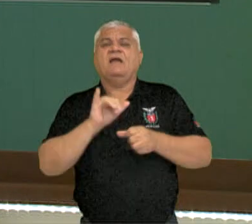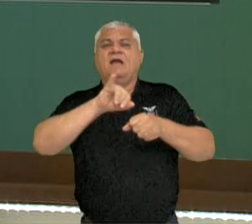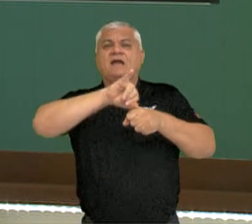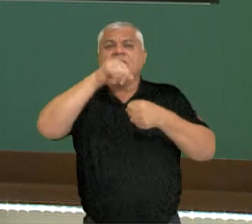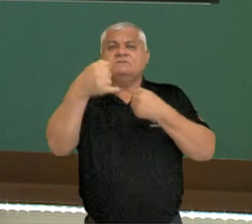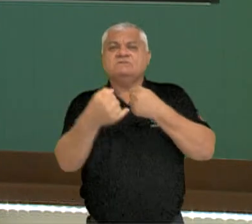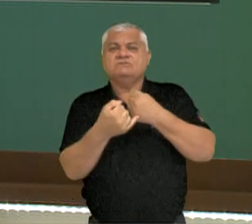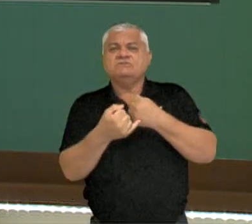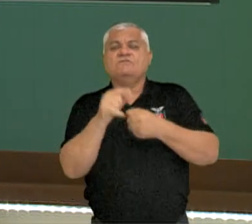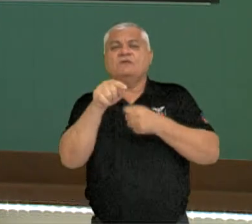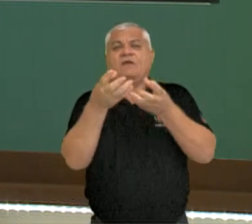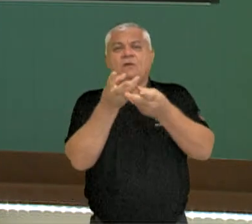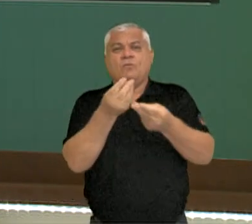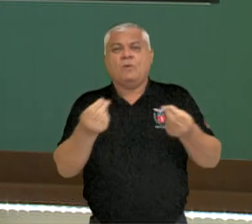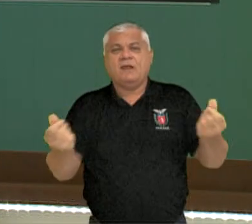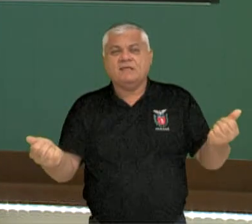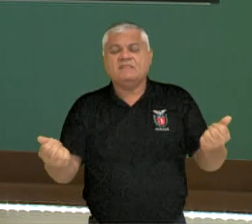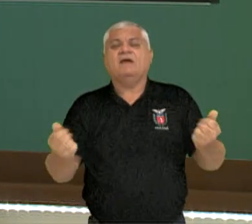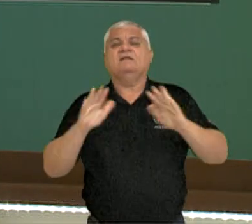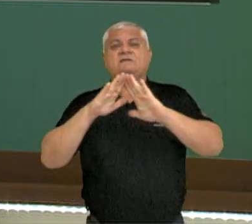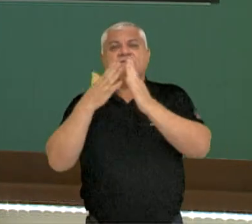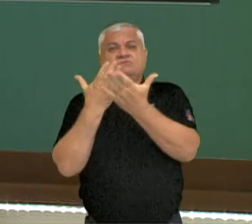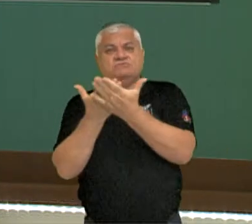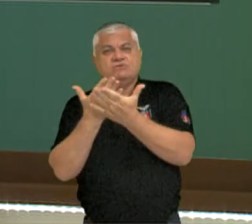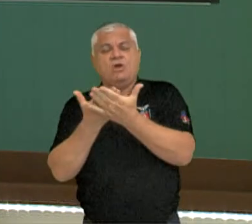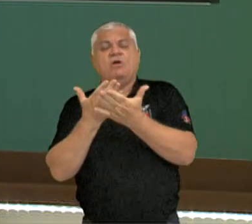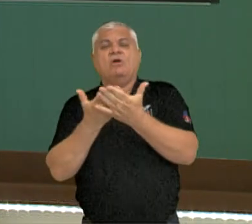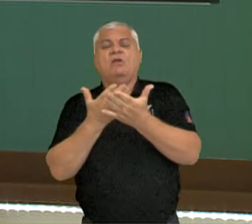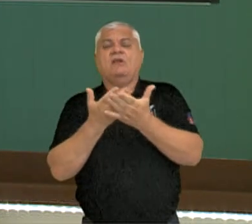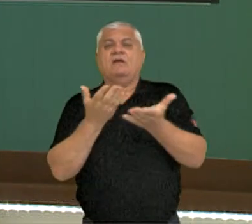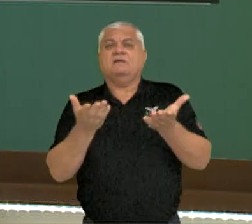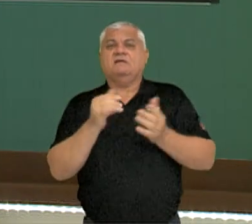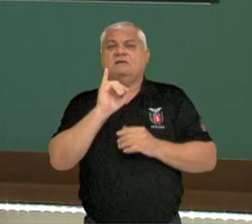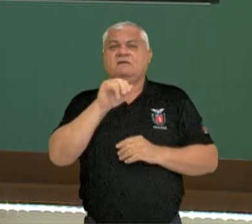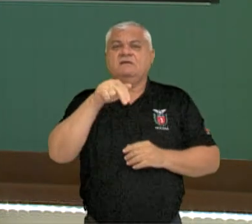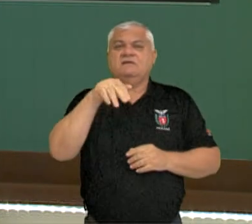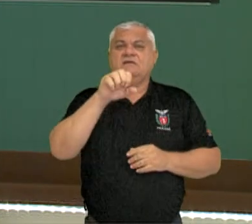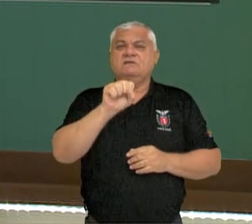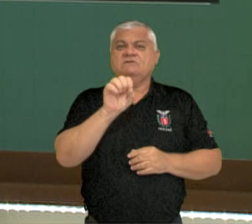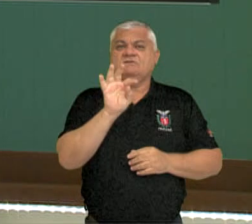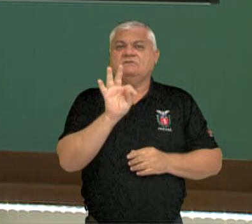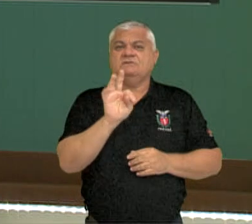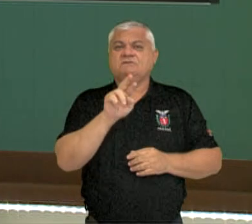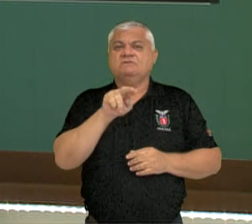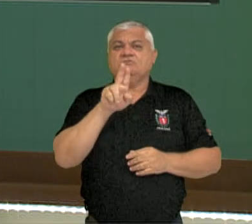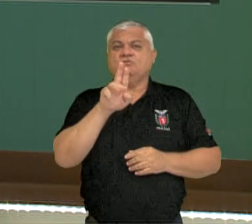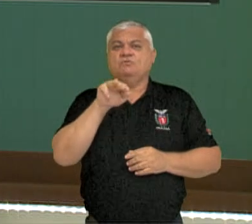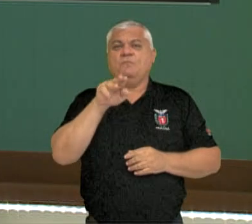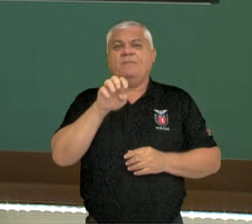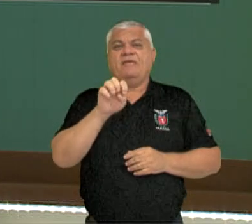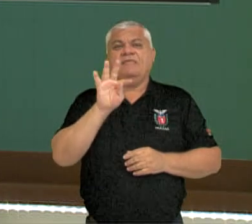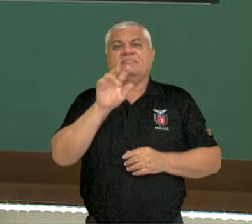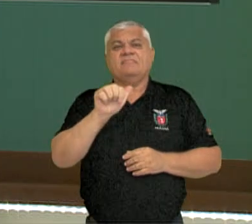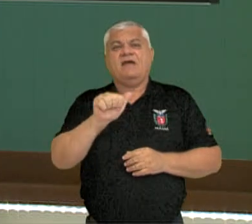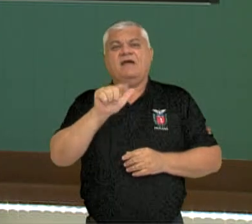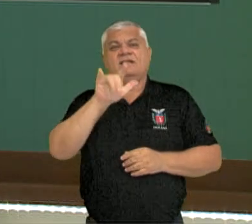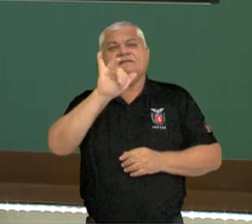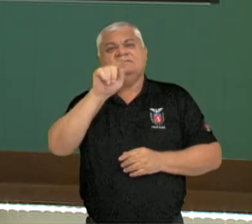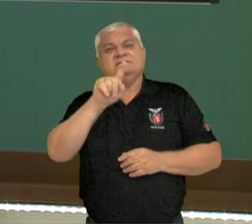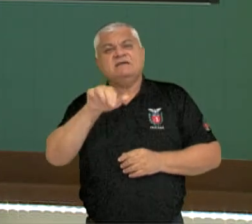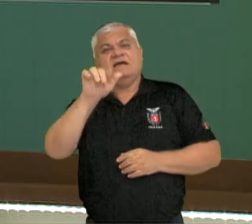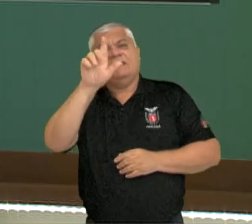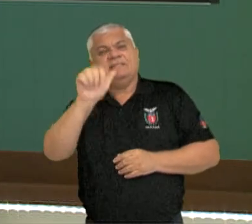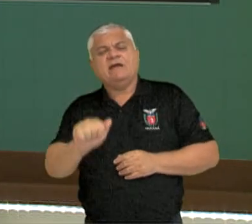Adjetivo, a qualidade, escola instrumentalizada. O adjetivo, a qualidade da escola